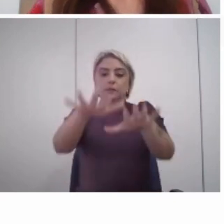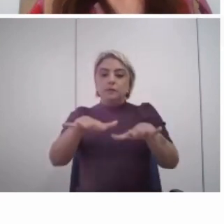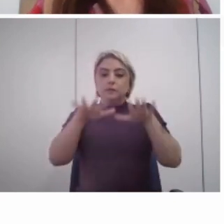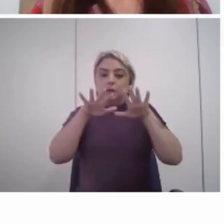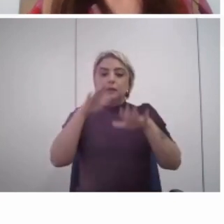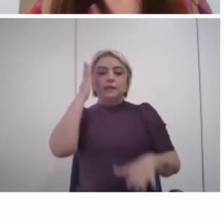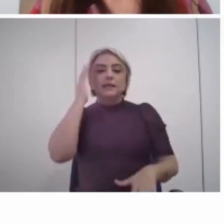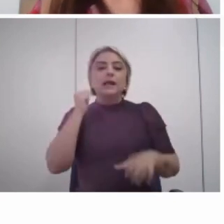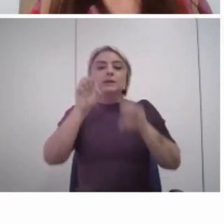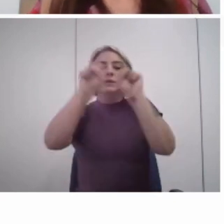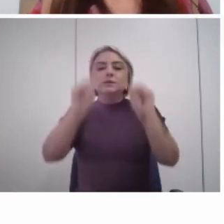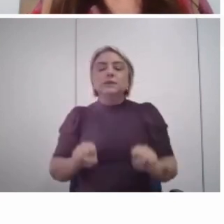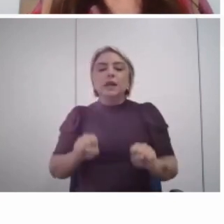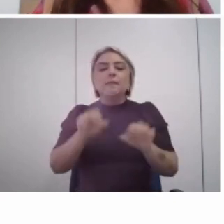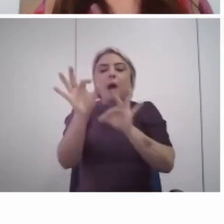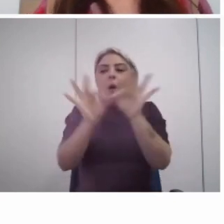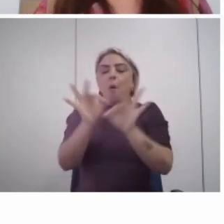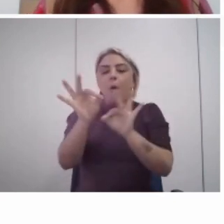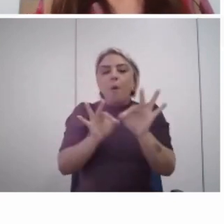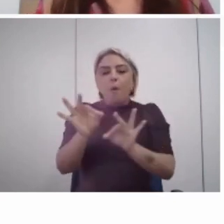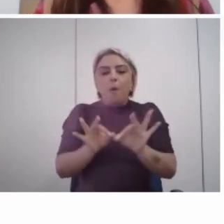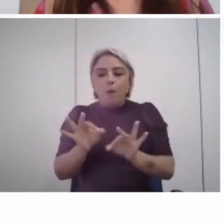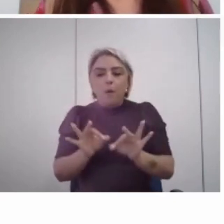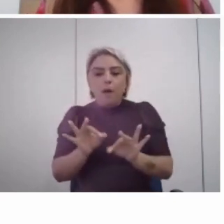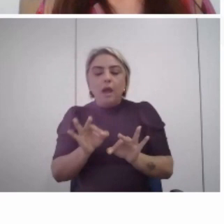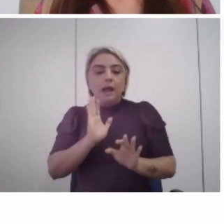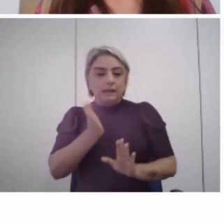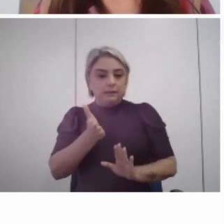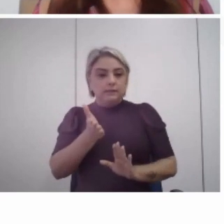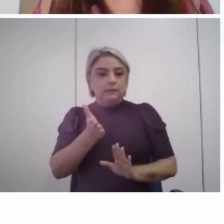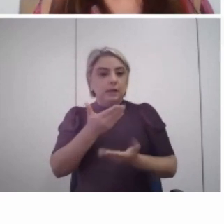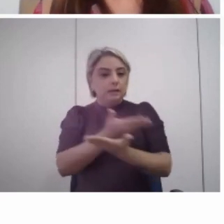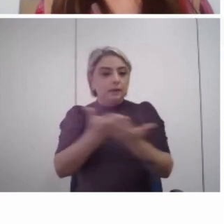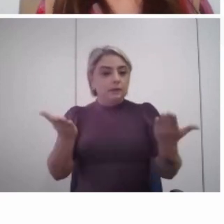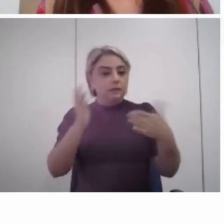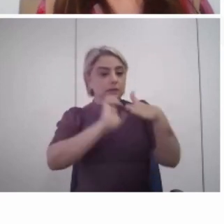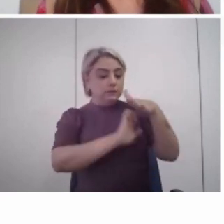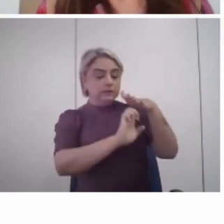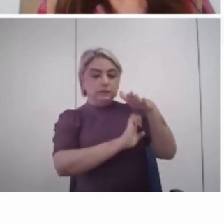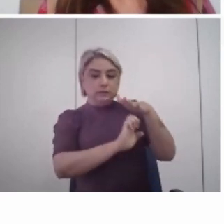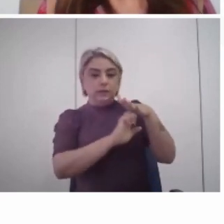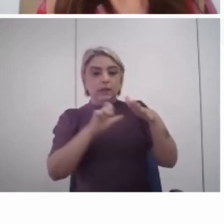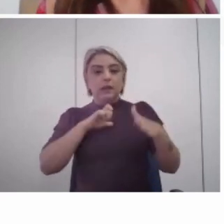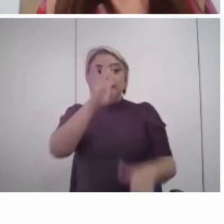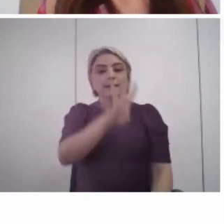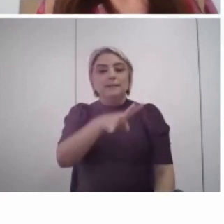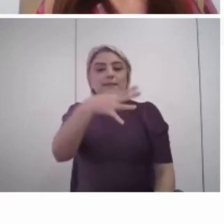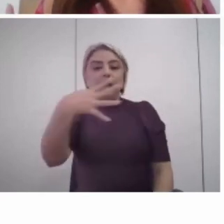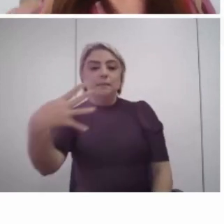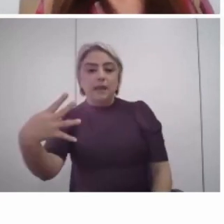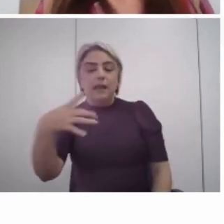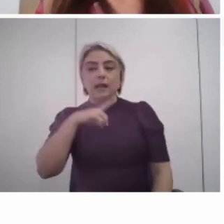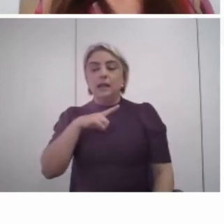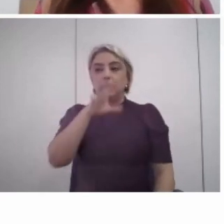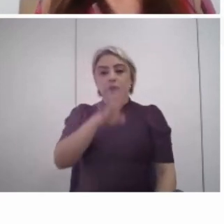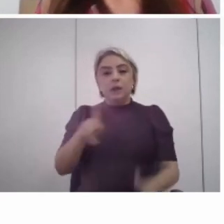que o sistema ele é organizado de uma maneira já, né, estabelecida para todas as empresas, que tem tabelas pré-definidas, tem tabelas